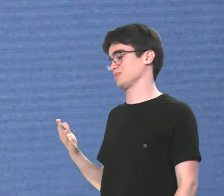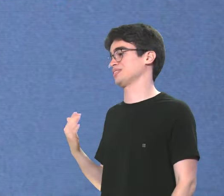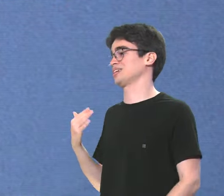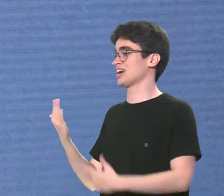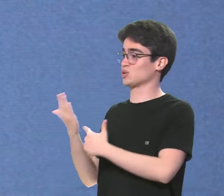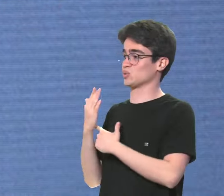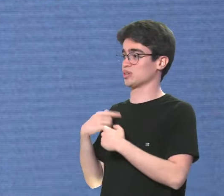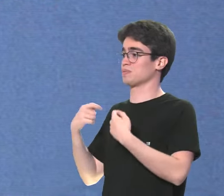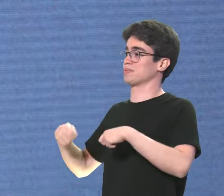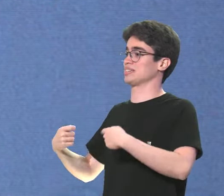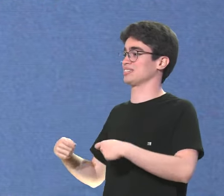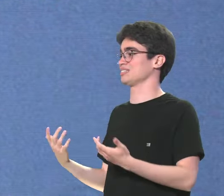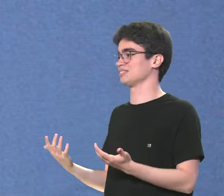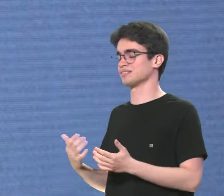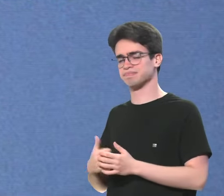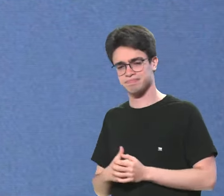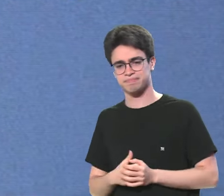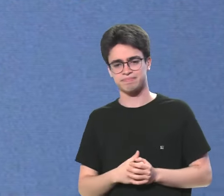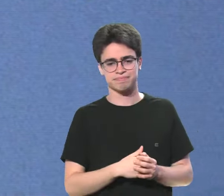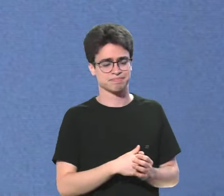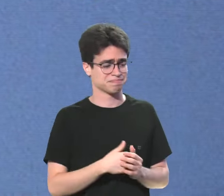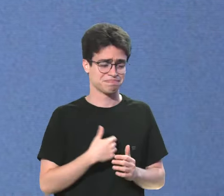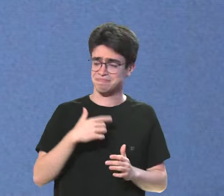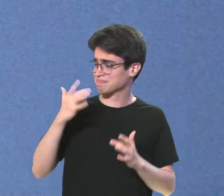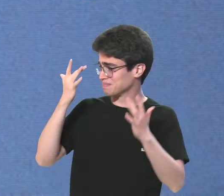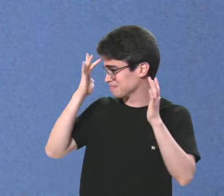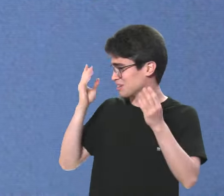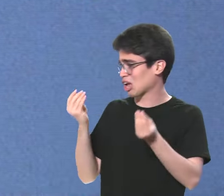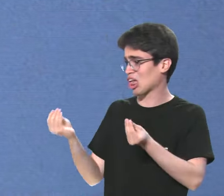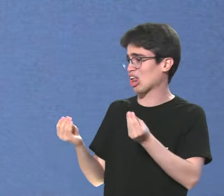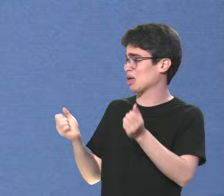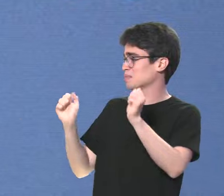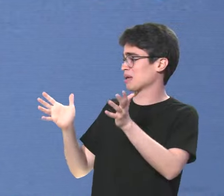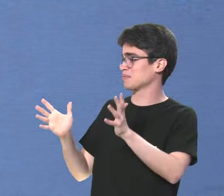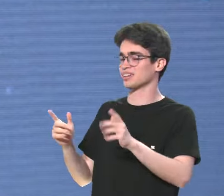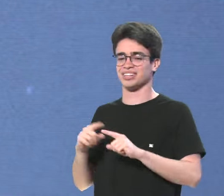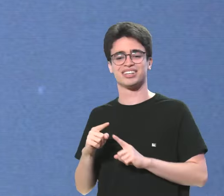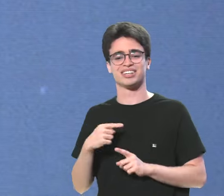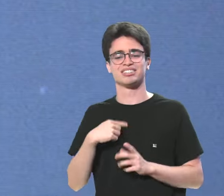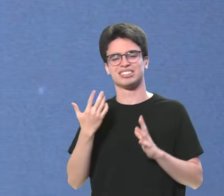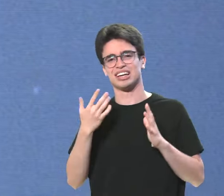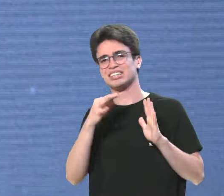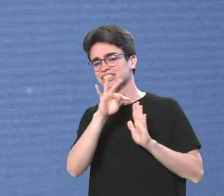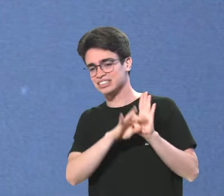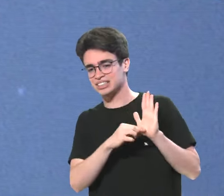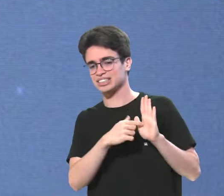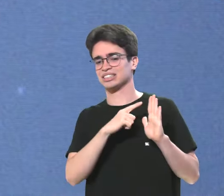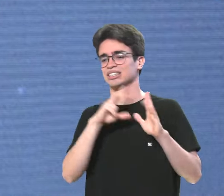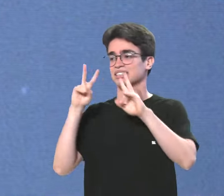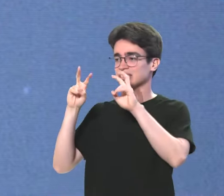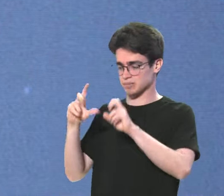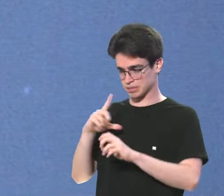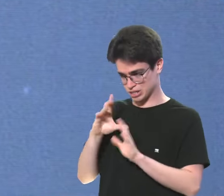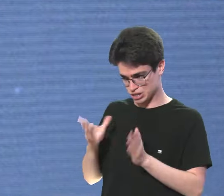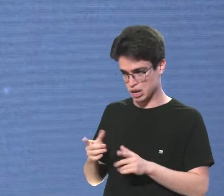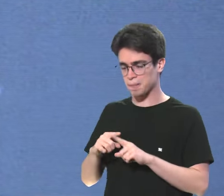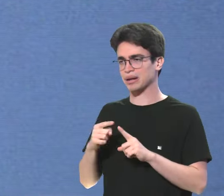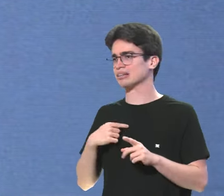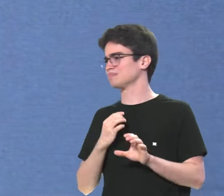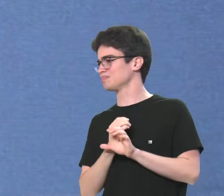preciso de ajuda tá não não sei o que fazer não sei o que falar na verdade eu eu já tinha o texto e já tinha o tema mas não